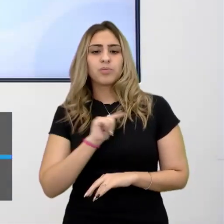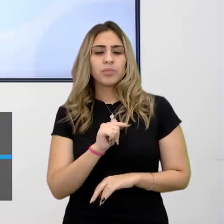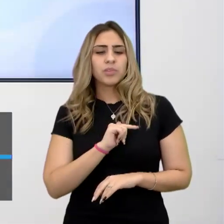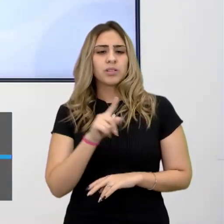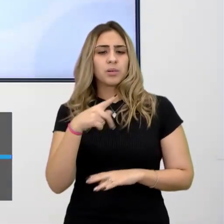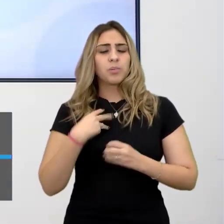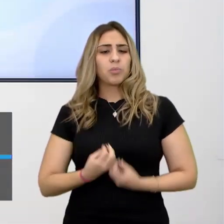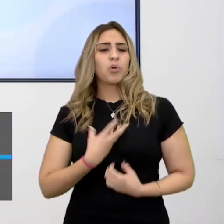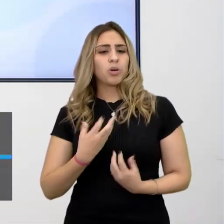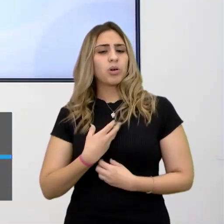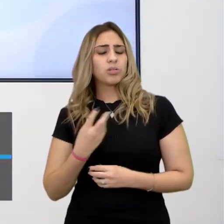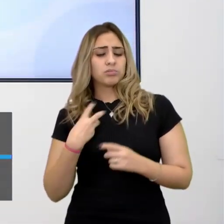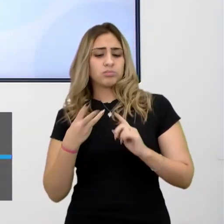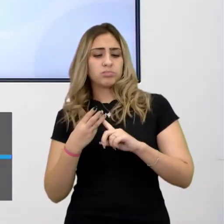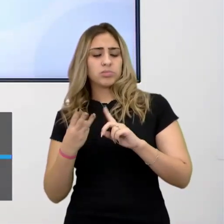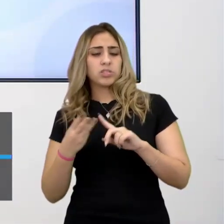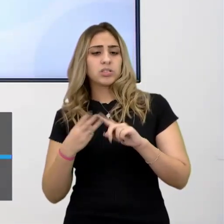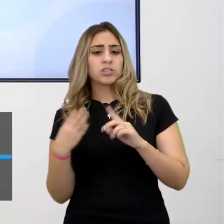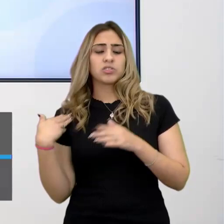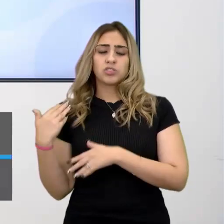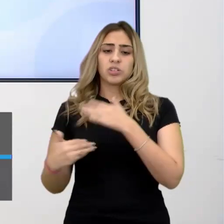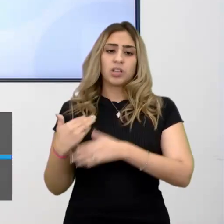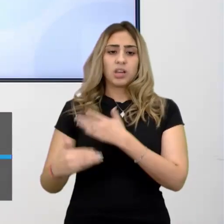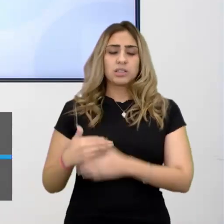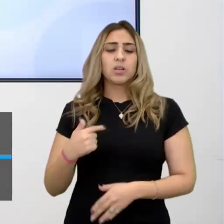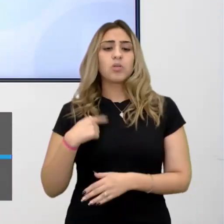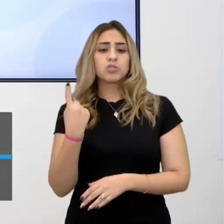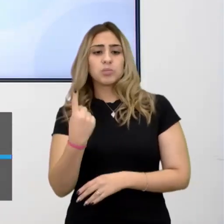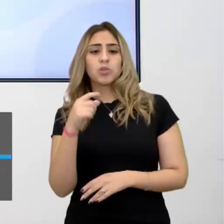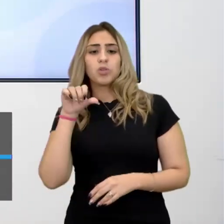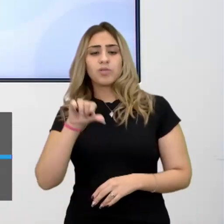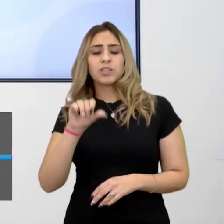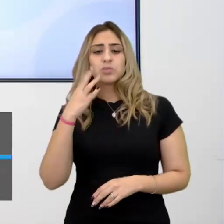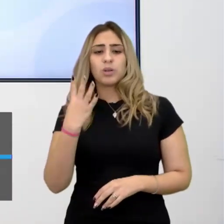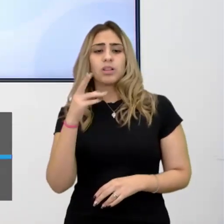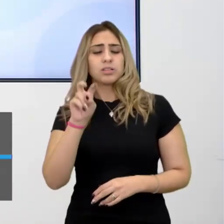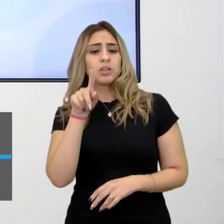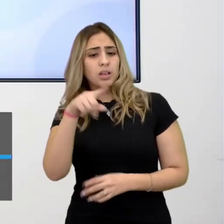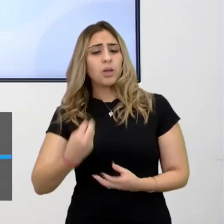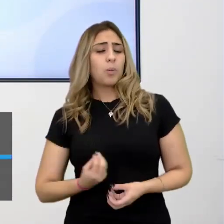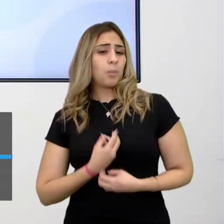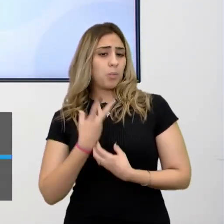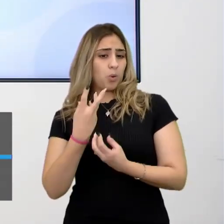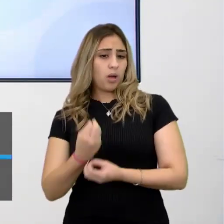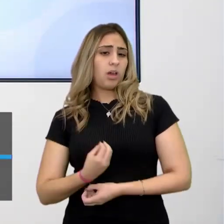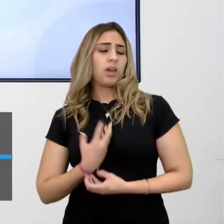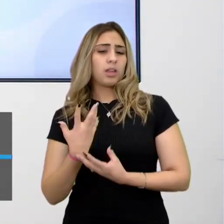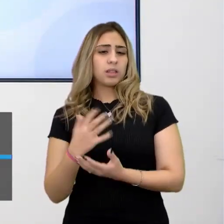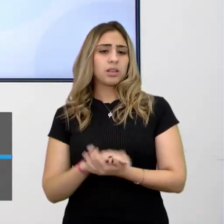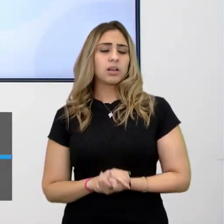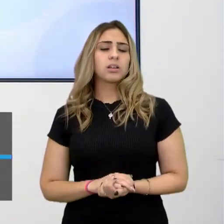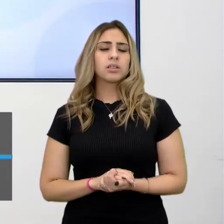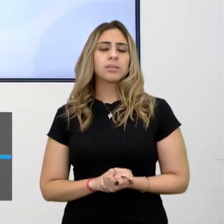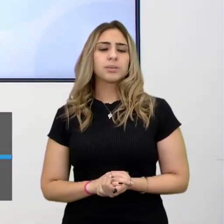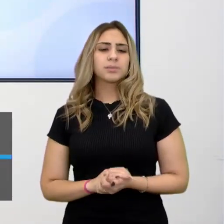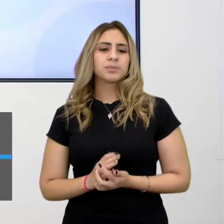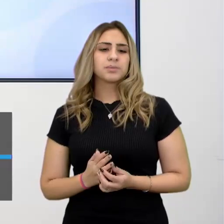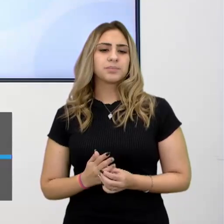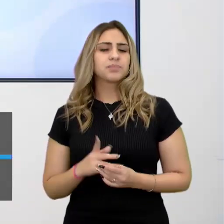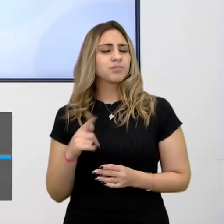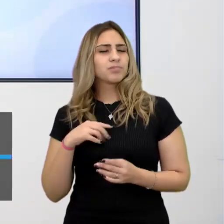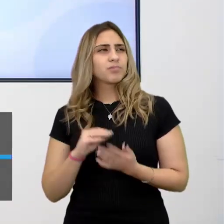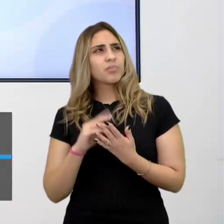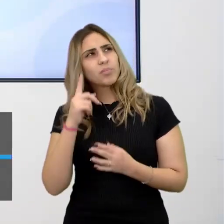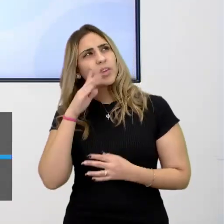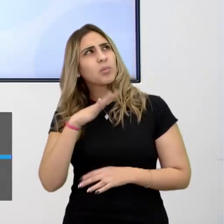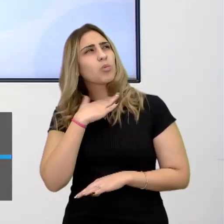geração modernista, ele pertence à geração de 1945. Ele é um poeta que, se eu não me falha a memória,